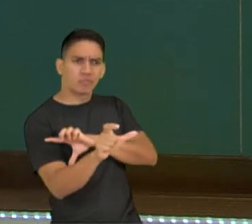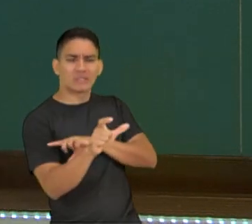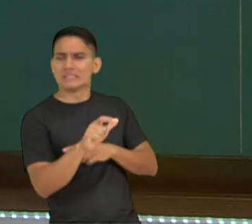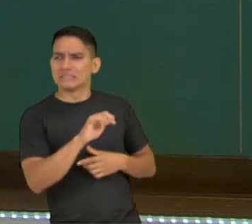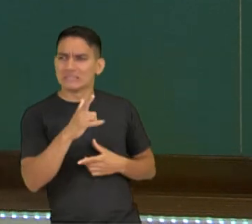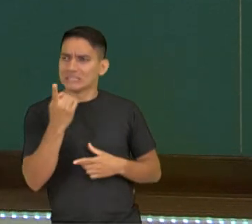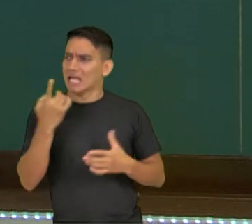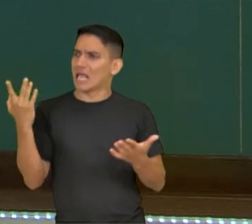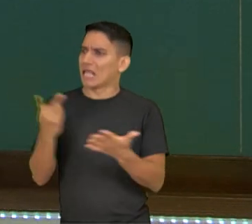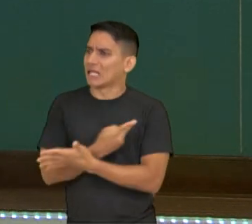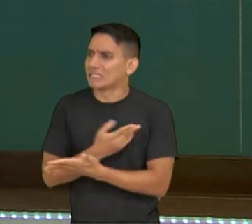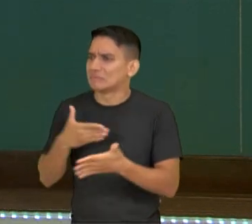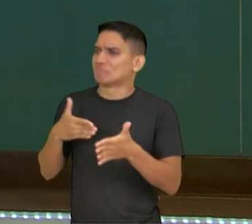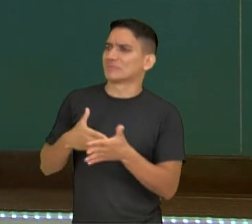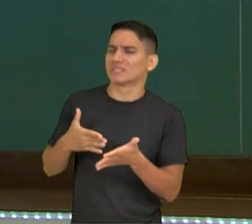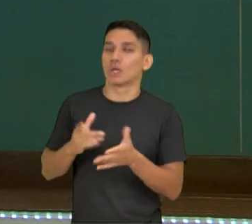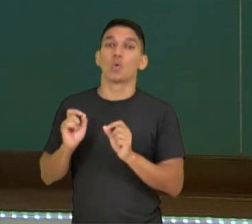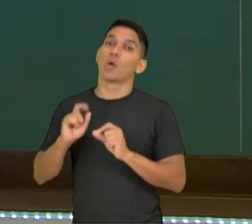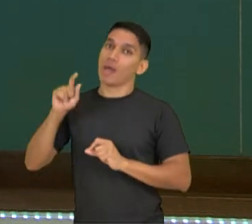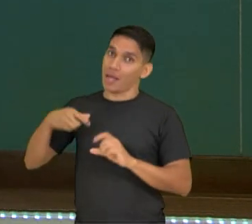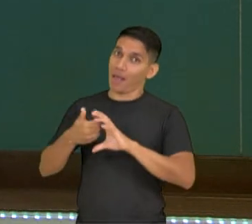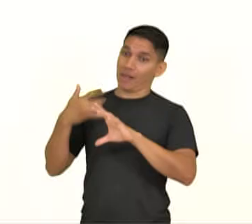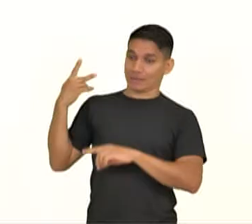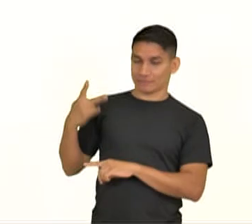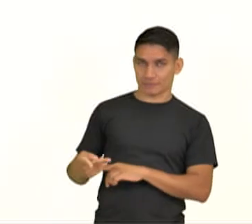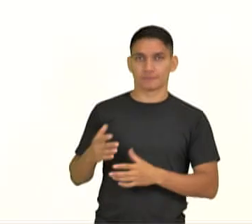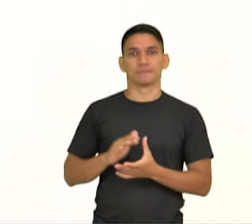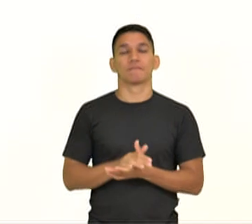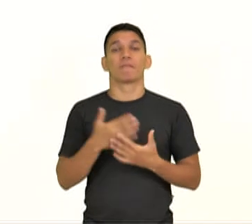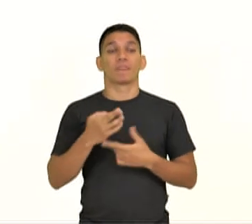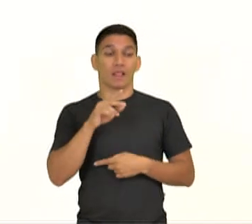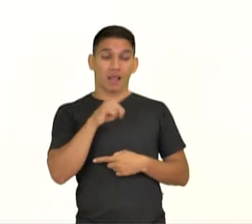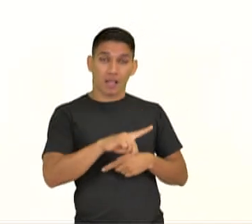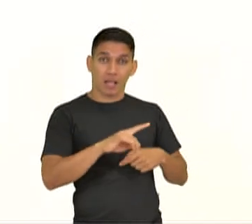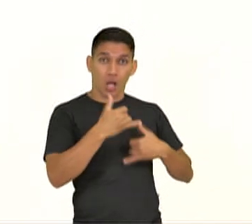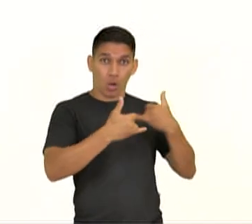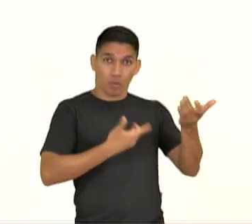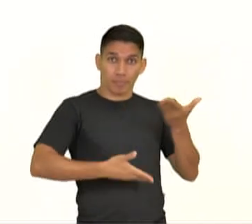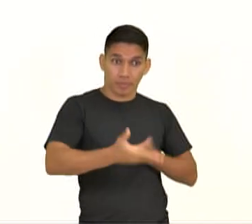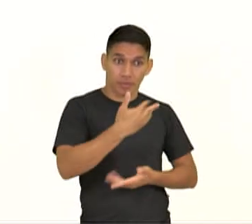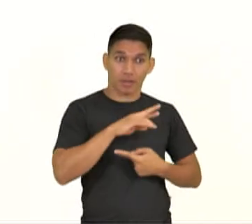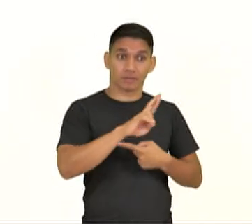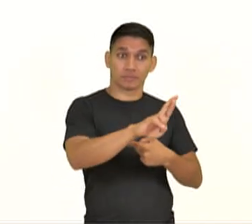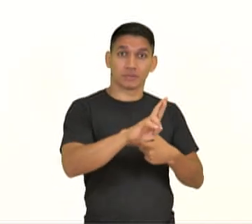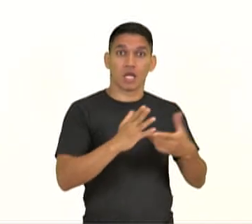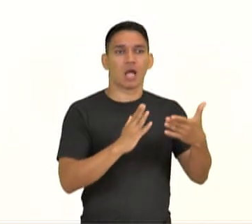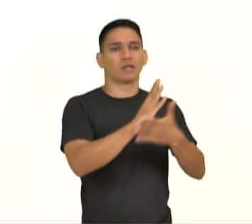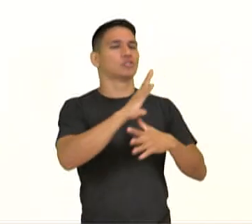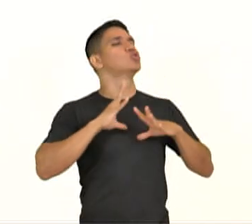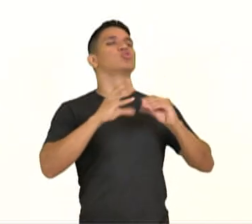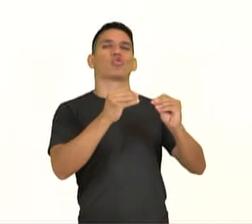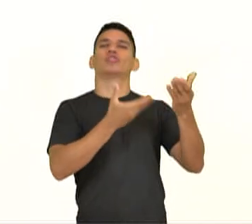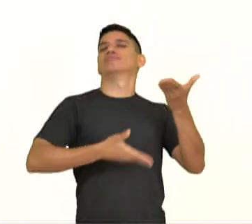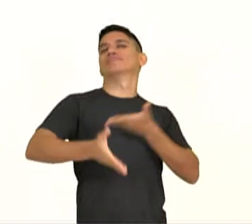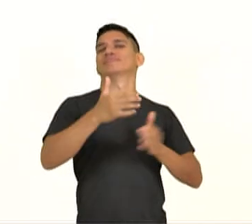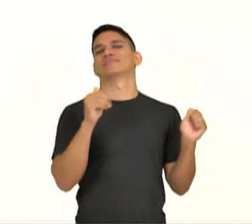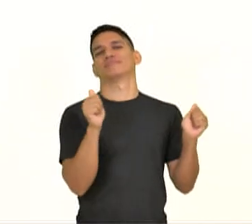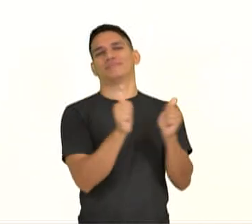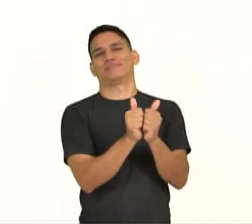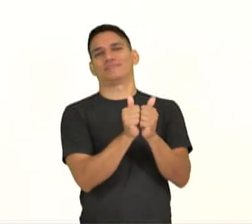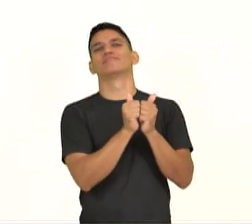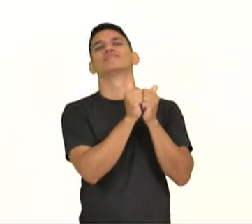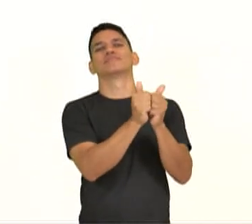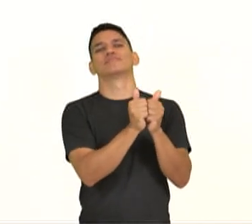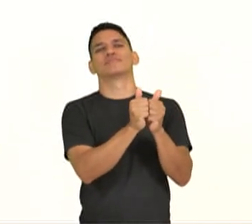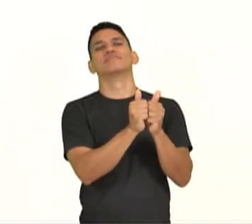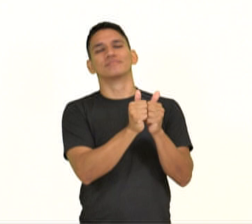essa é uma característica dos jogos competitivos. O resultado no cooperativos, o sucesso é compartilhado. Então, conseguimos o sucesso